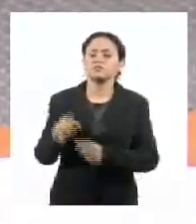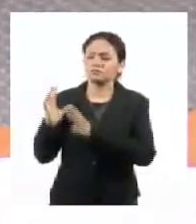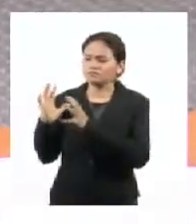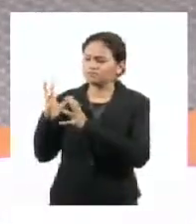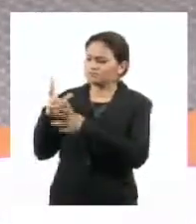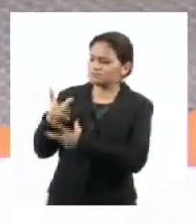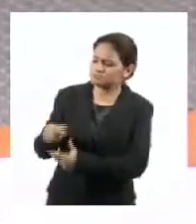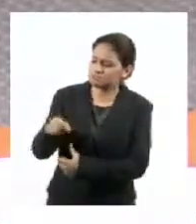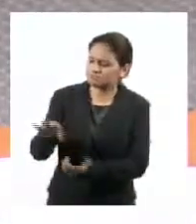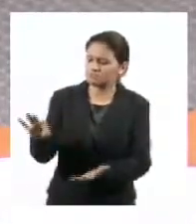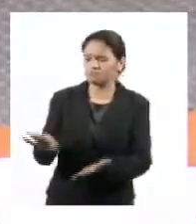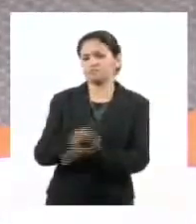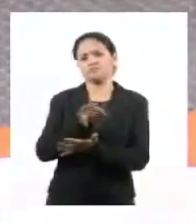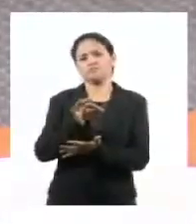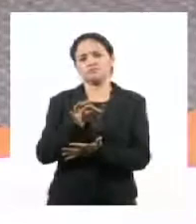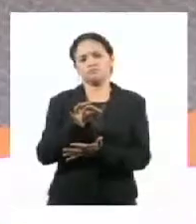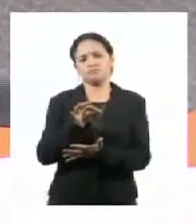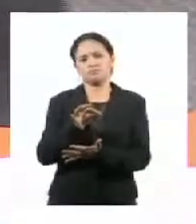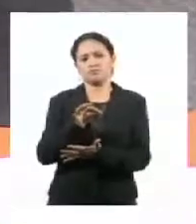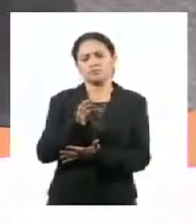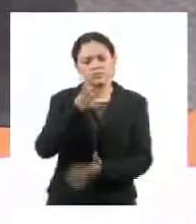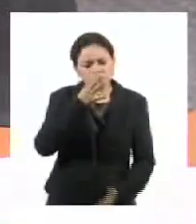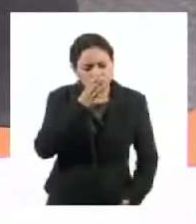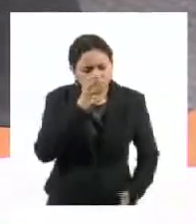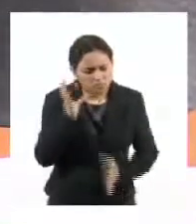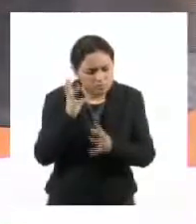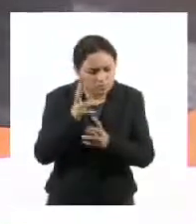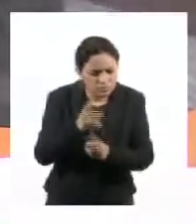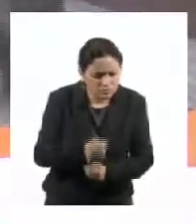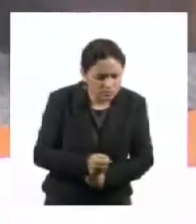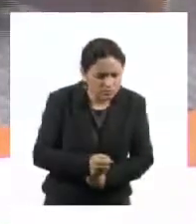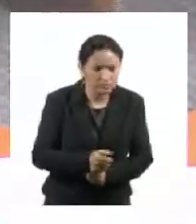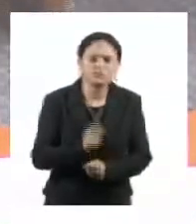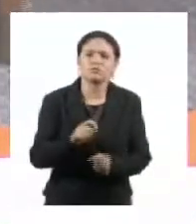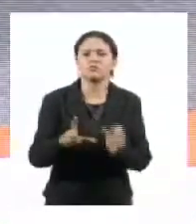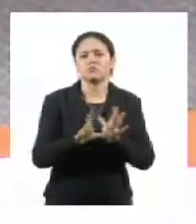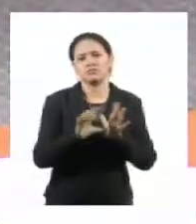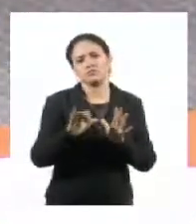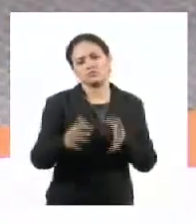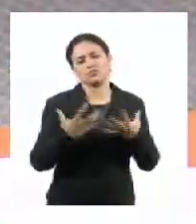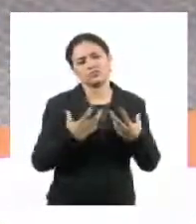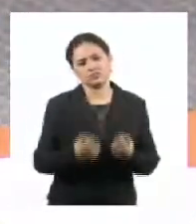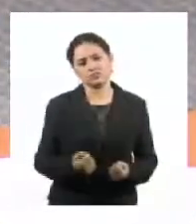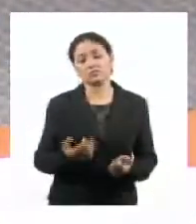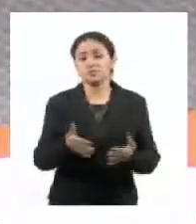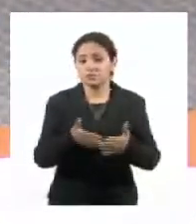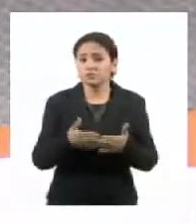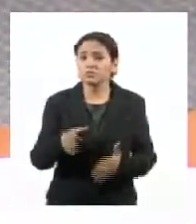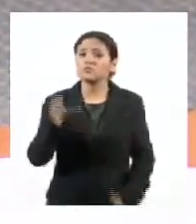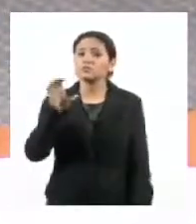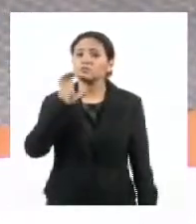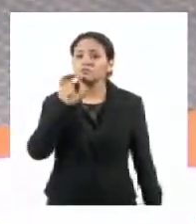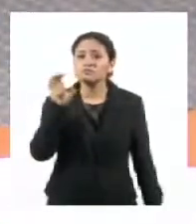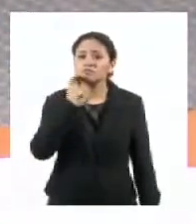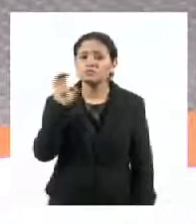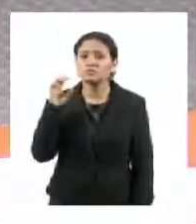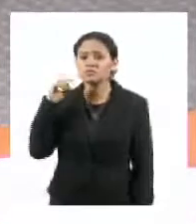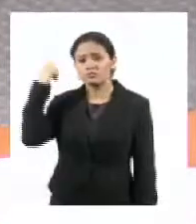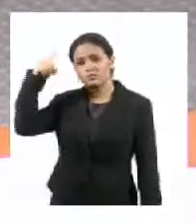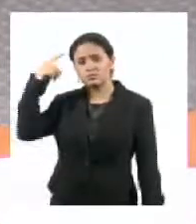contrato, fizesse uma revisão na lei aprovada pela Câmara Municipal. Inclusive solicitaram que a Câmara Municipal de Ribamar e de Passo do